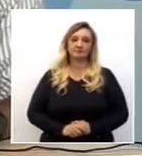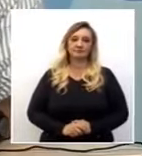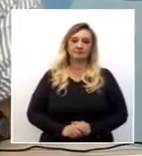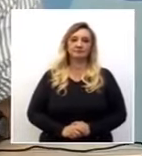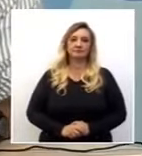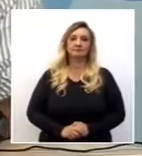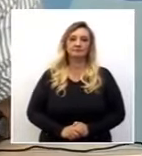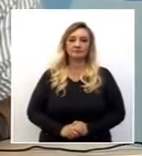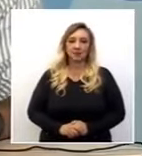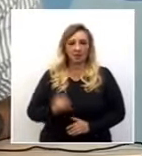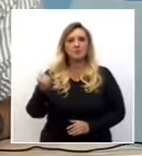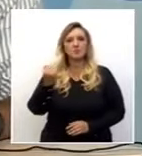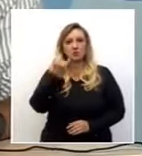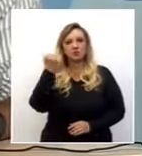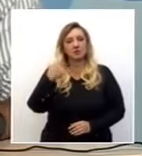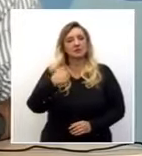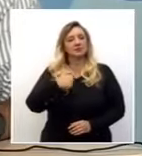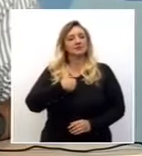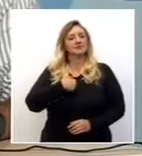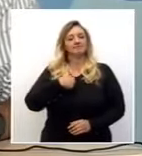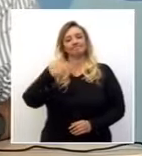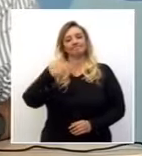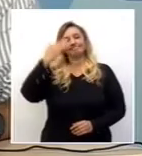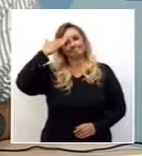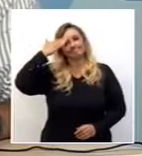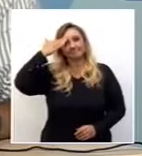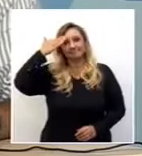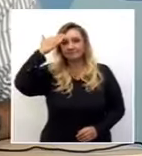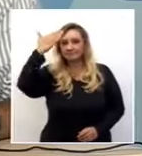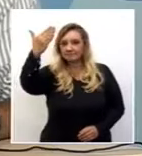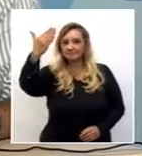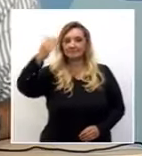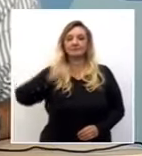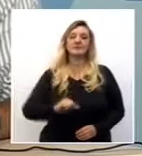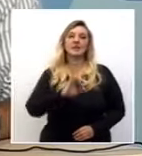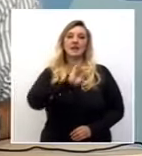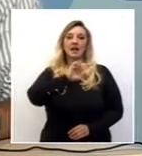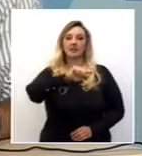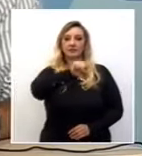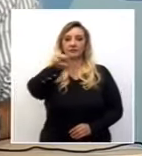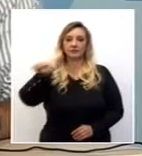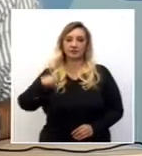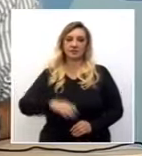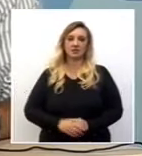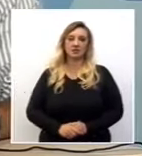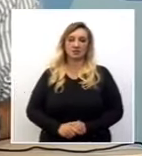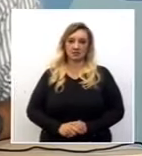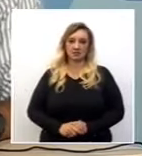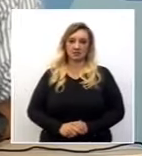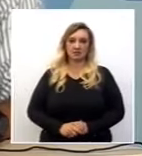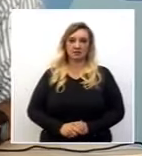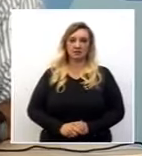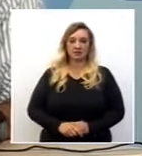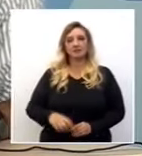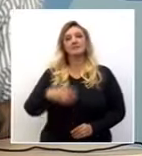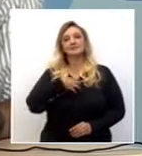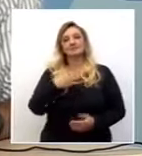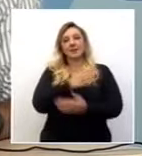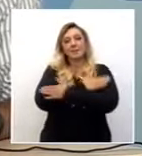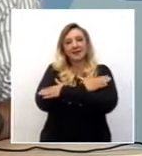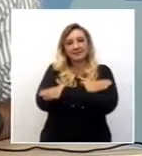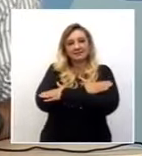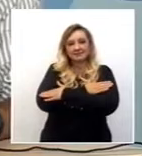isso é muito rico. Fico imensamente agradecido a cada um de vocês, né? Sintam-se abraçados